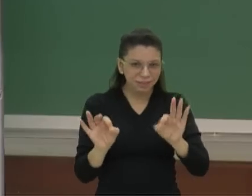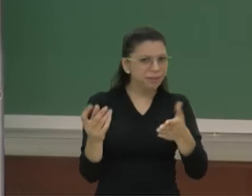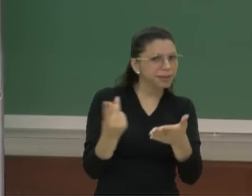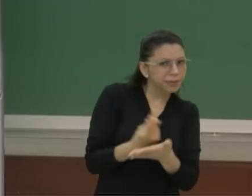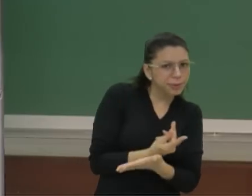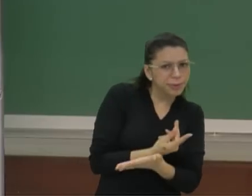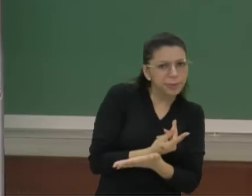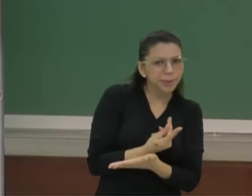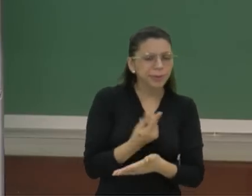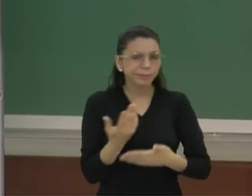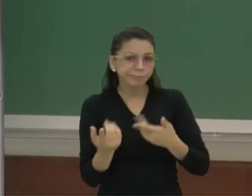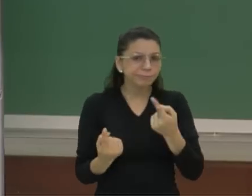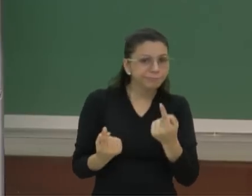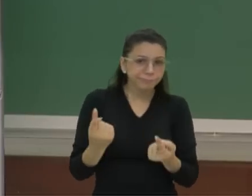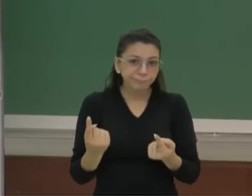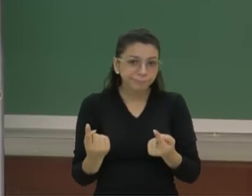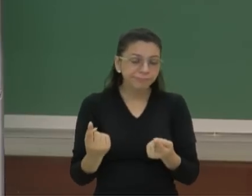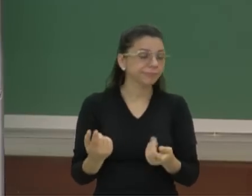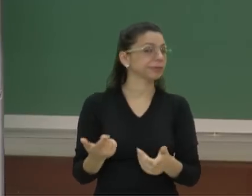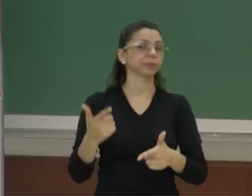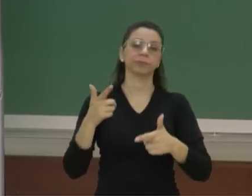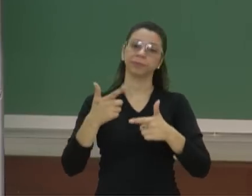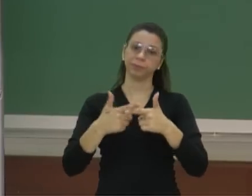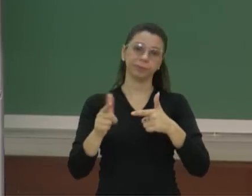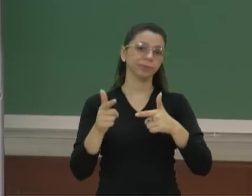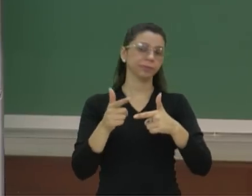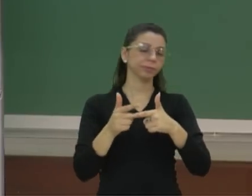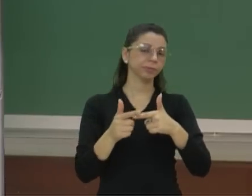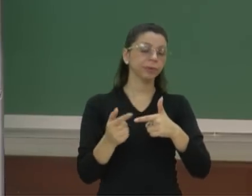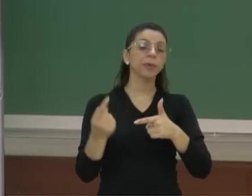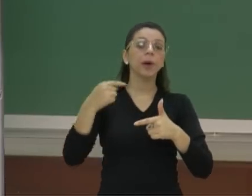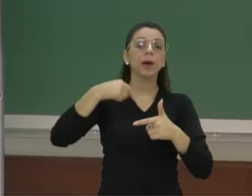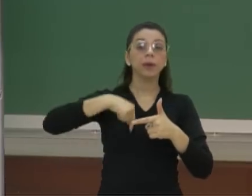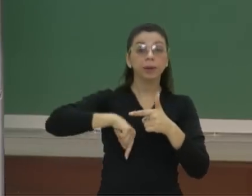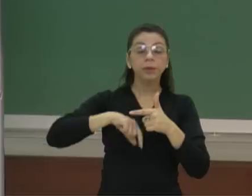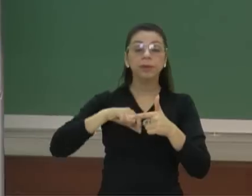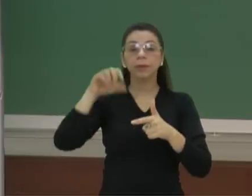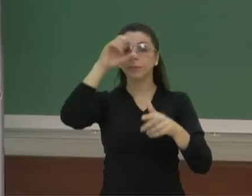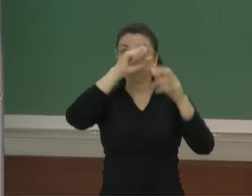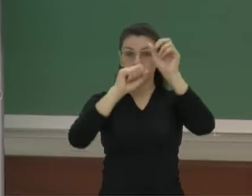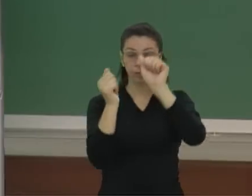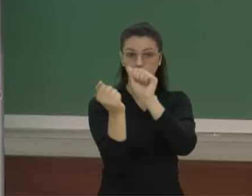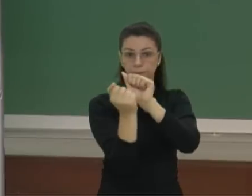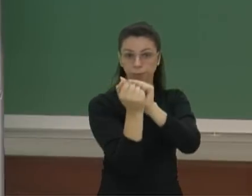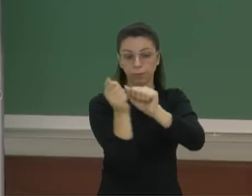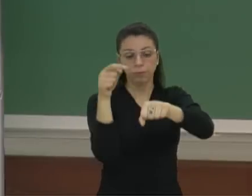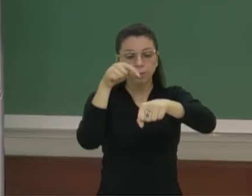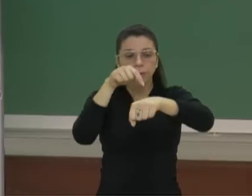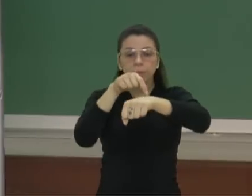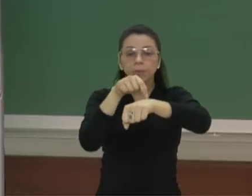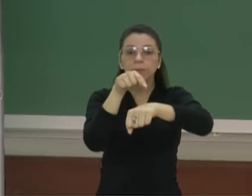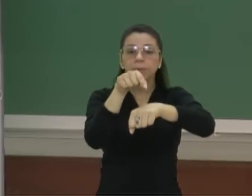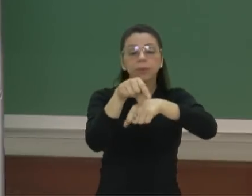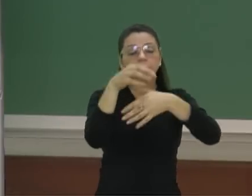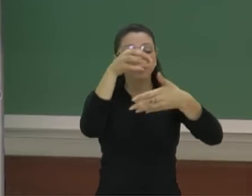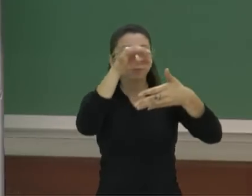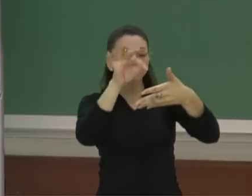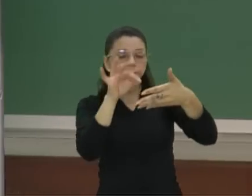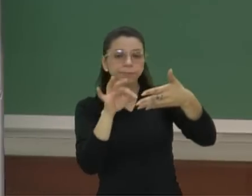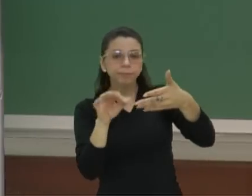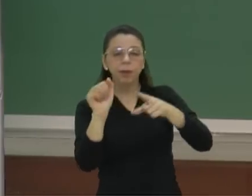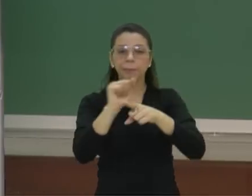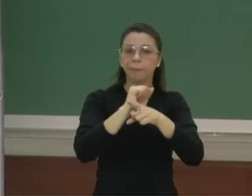alguma coisinha, uma palavrinha? Não tem problema, estamos aqui para aprender juntos. Então eu vou dar um tempinho para vocês